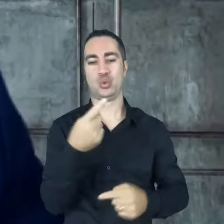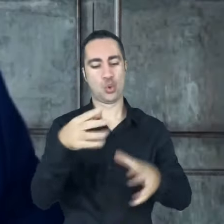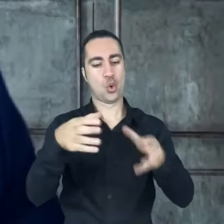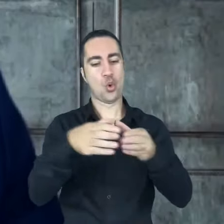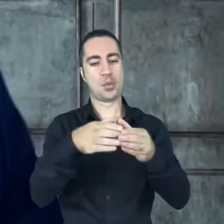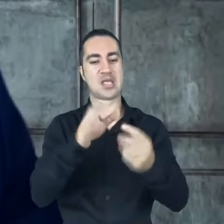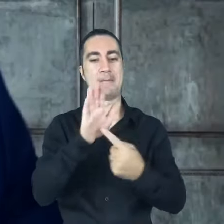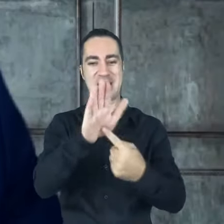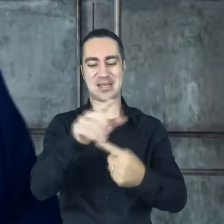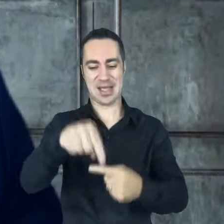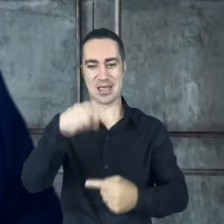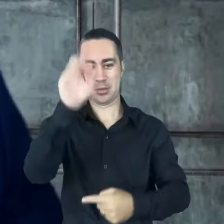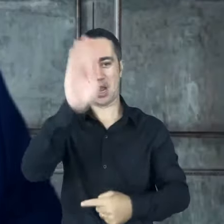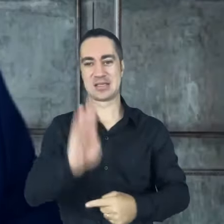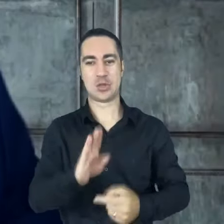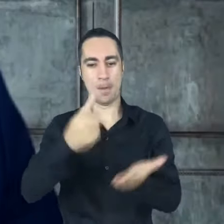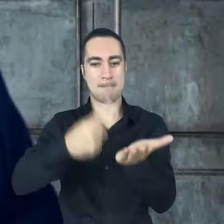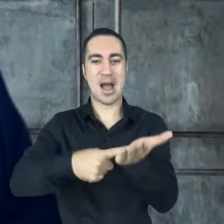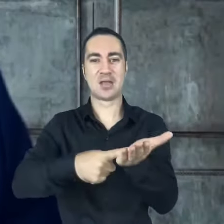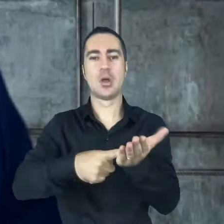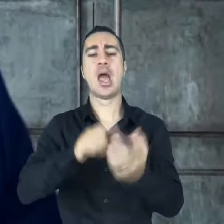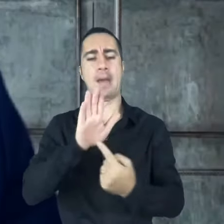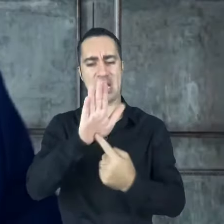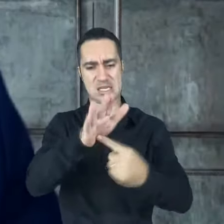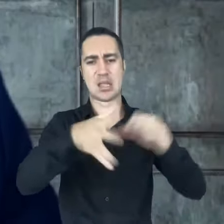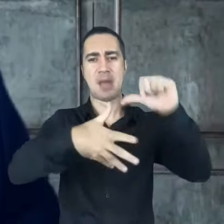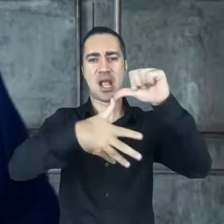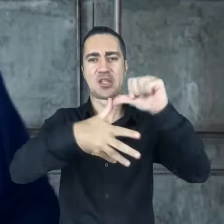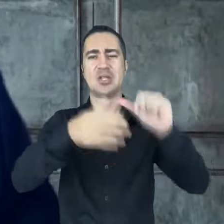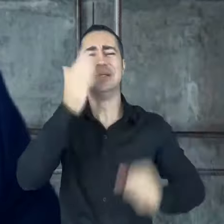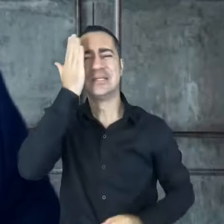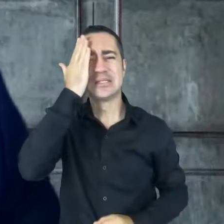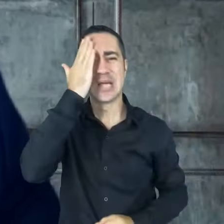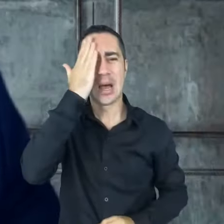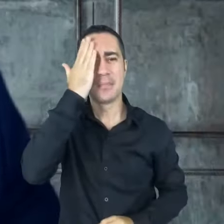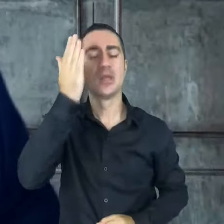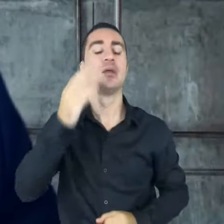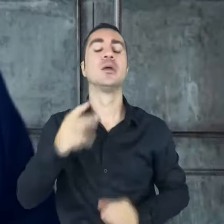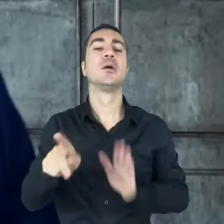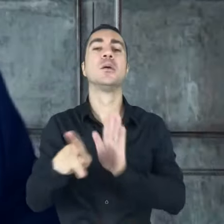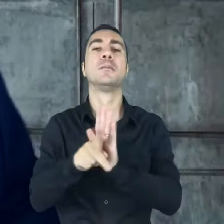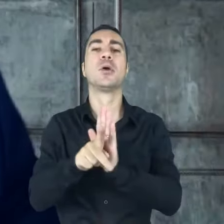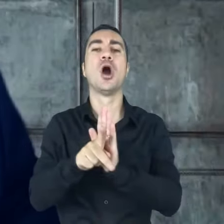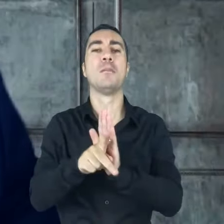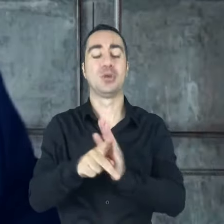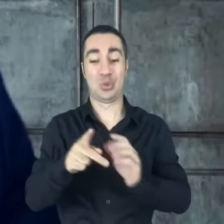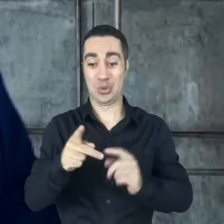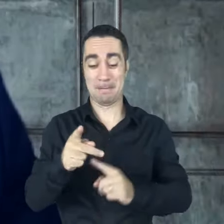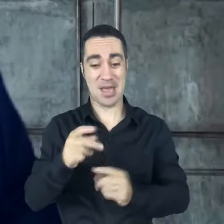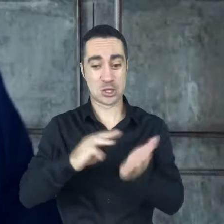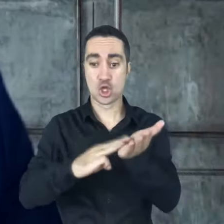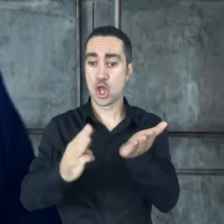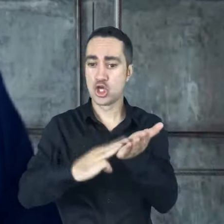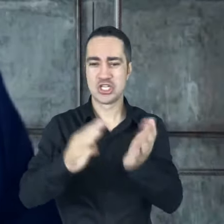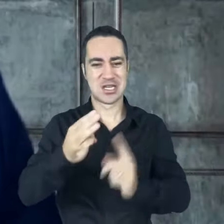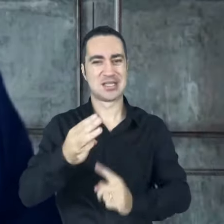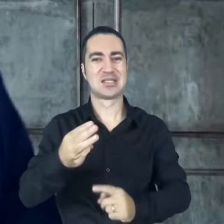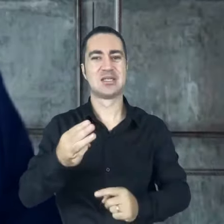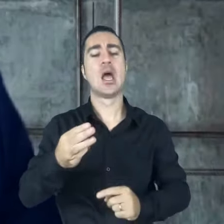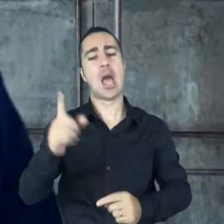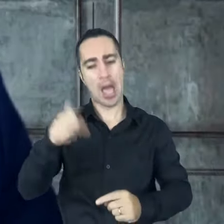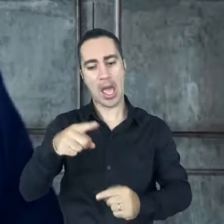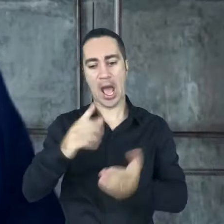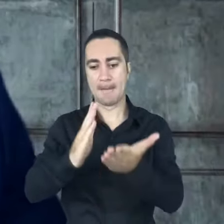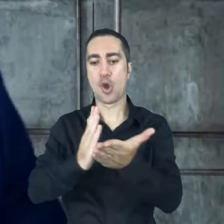gente sabe que ali existem metodologias e a meta ela é aprovada por um